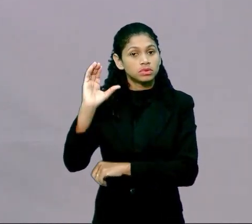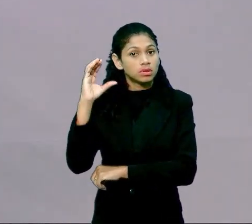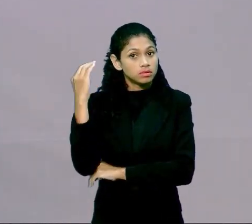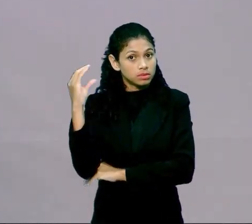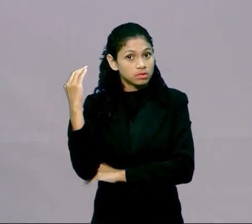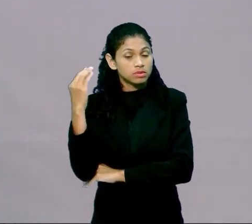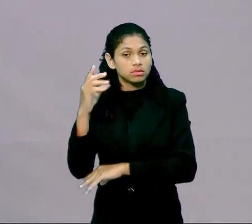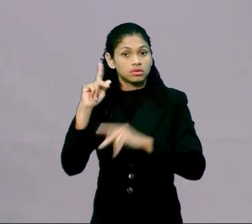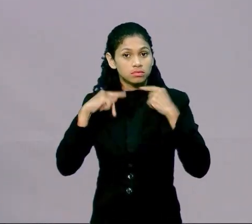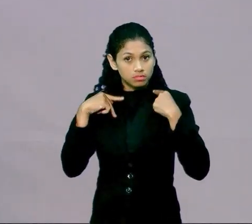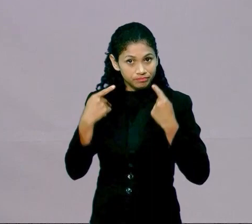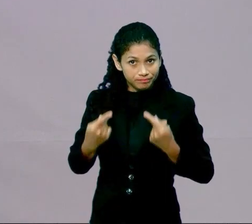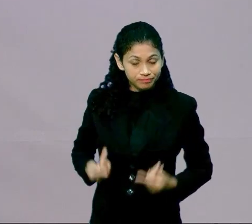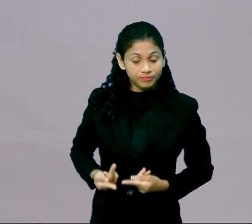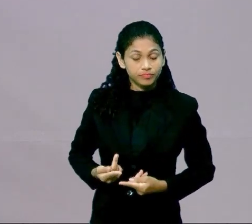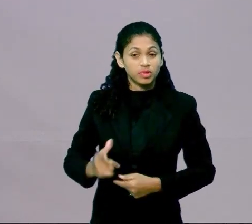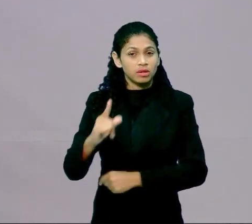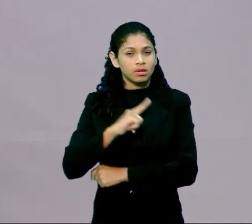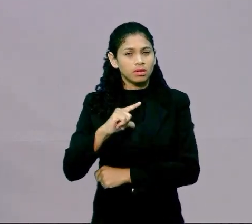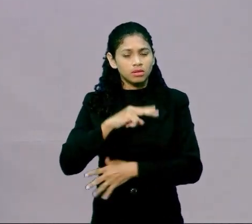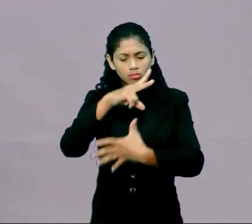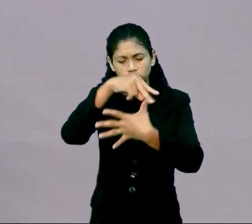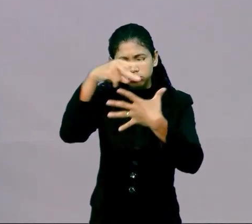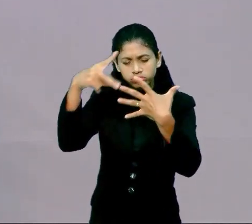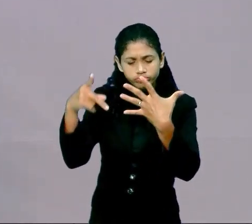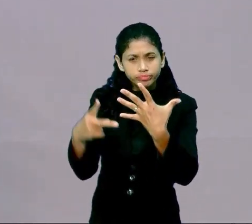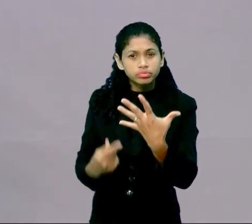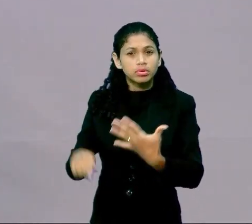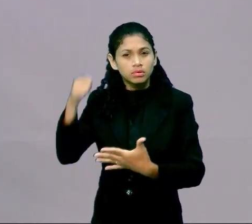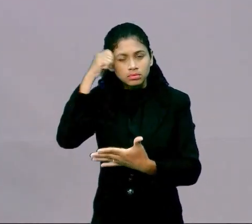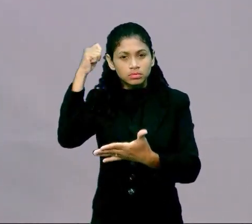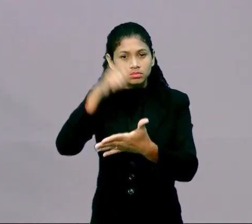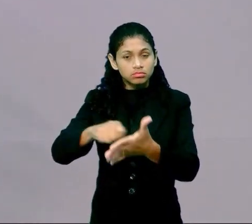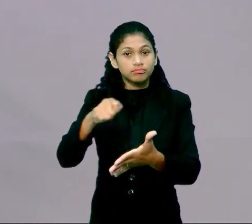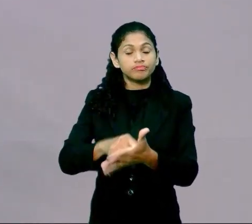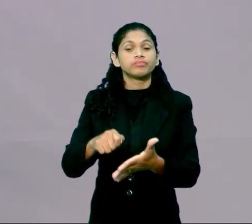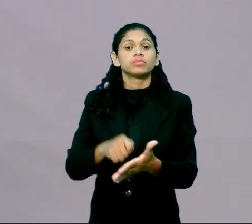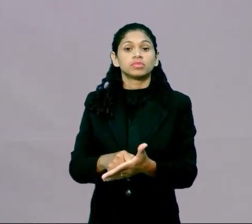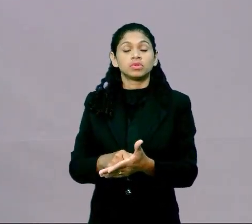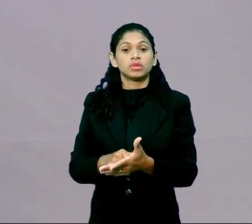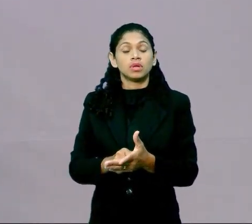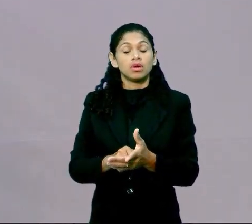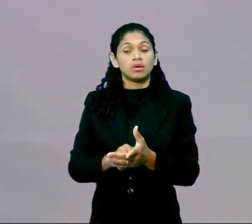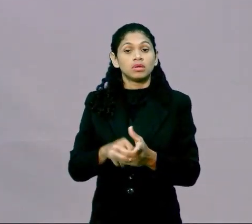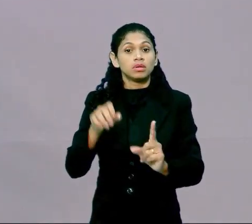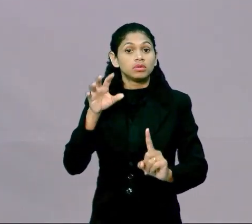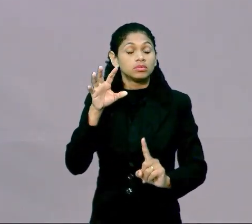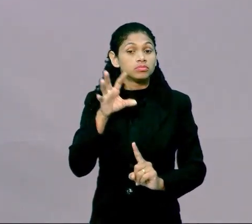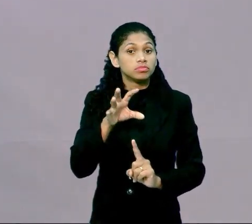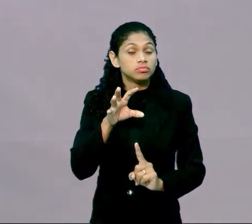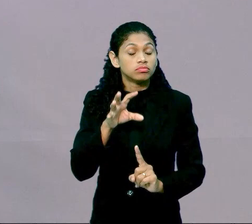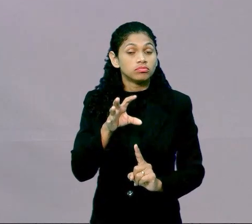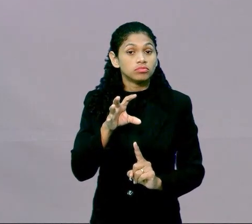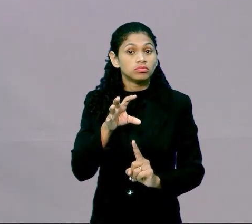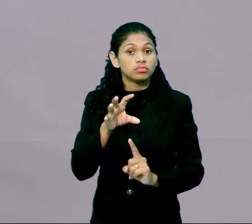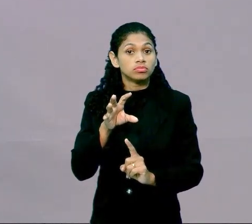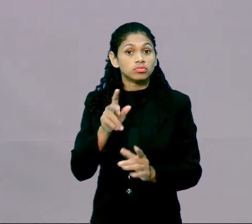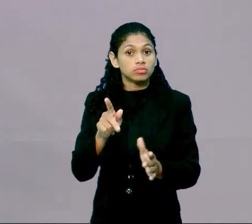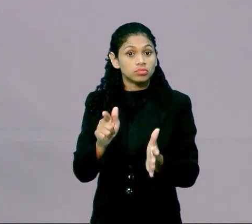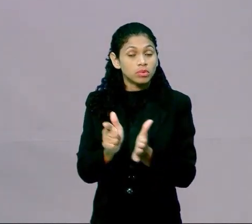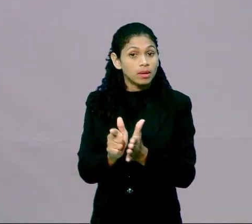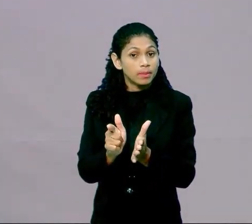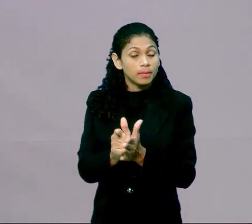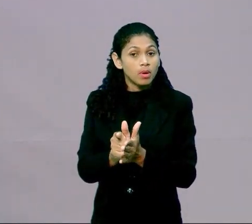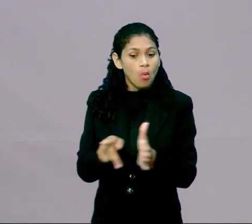dentre outros que eu poderia aqui mencionar, enfatizam o papel do Estado, a garantia do